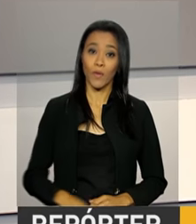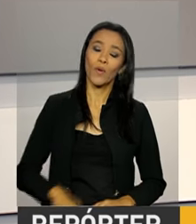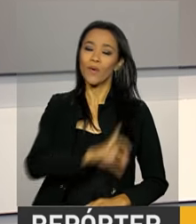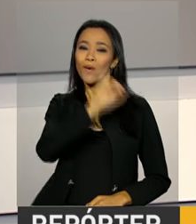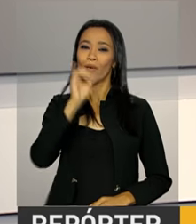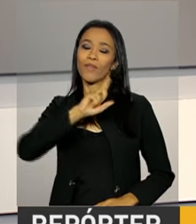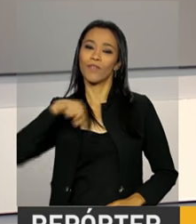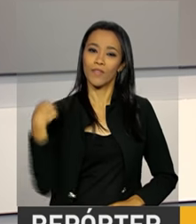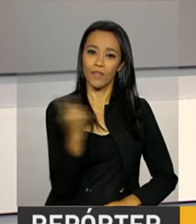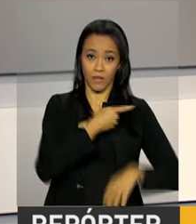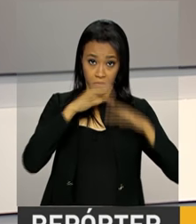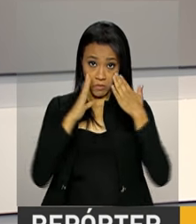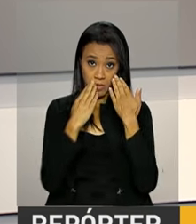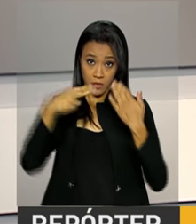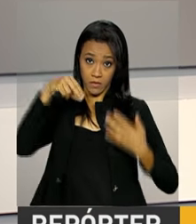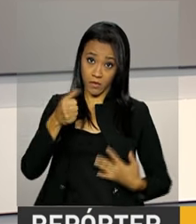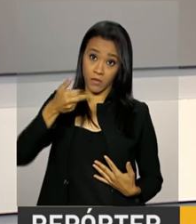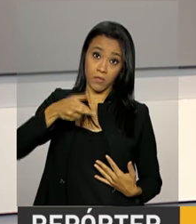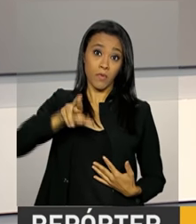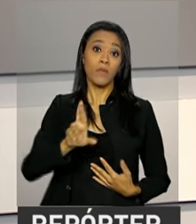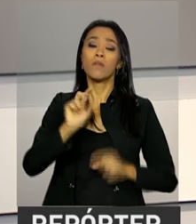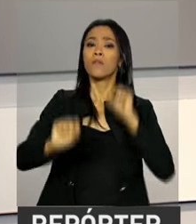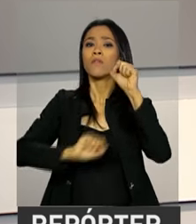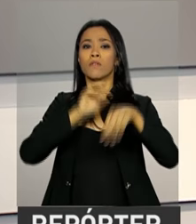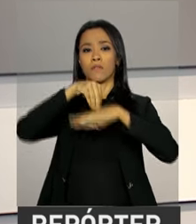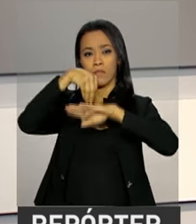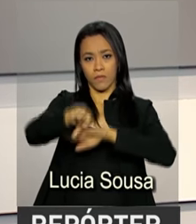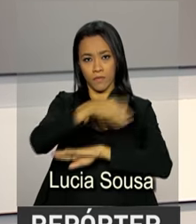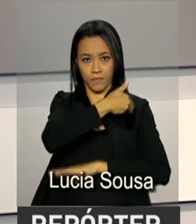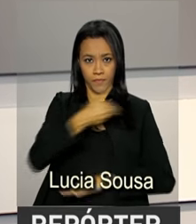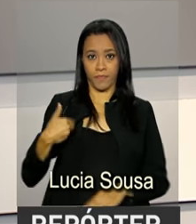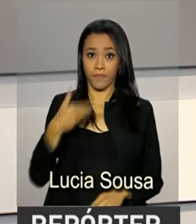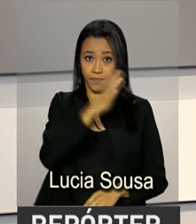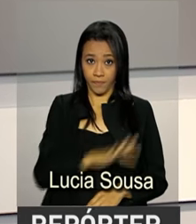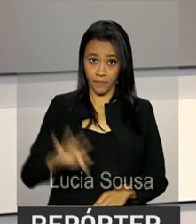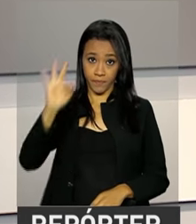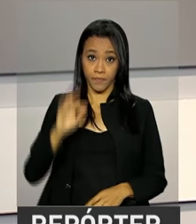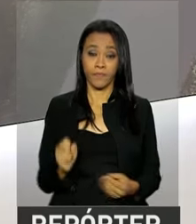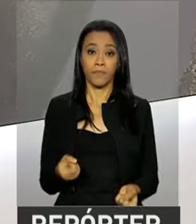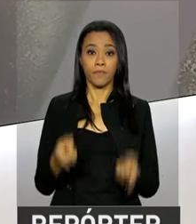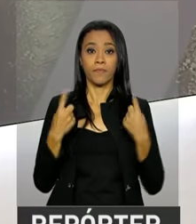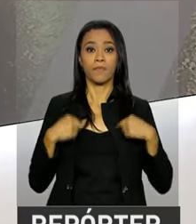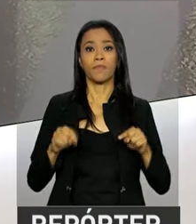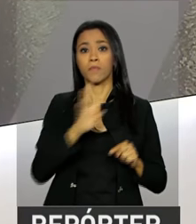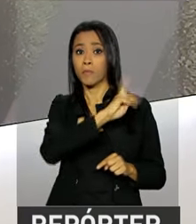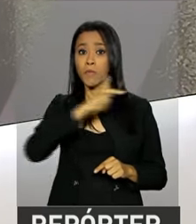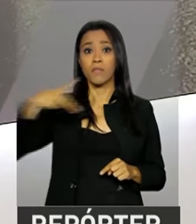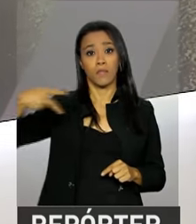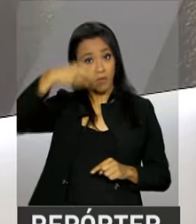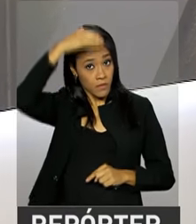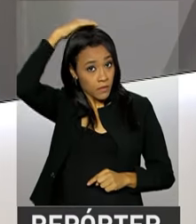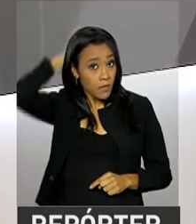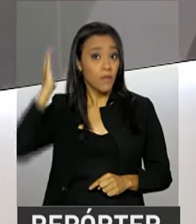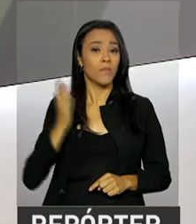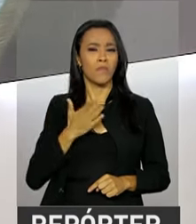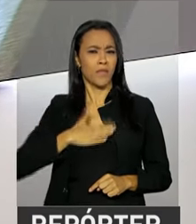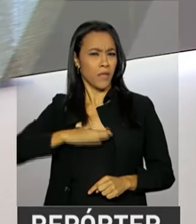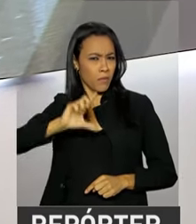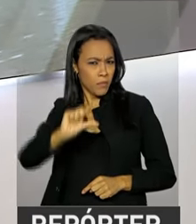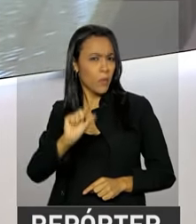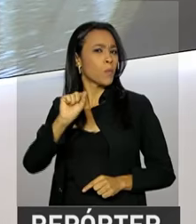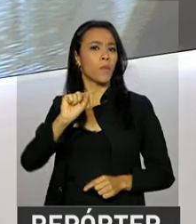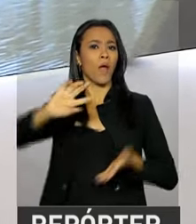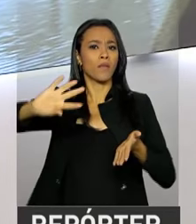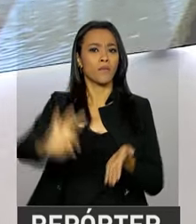Olá, estamos de volta com mais uma edição do Repórter NBR e as notícias do governo federal. O presidente Michel Temer assina daqui a